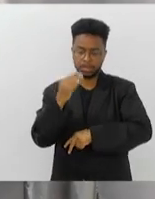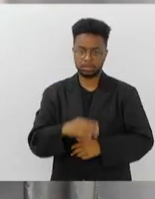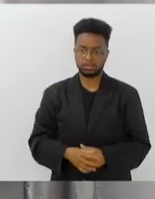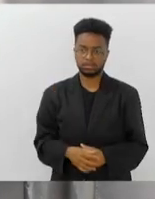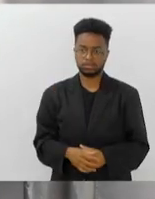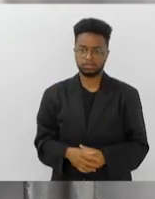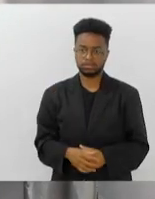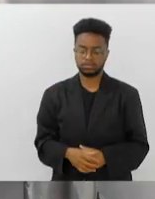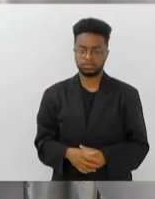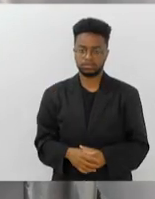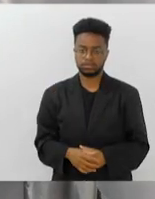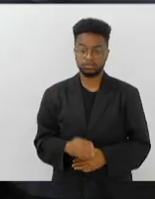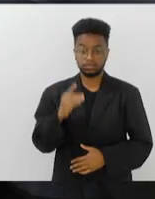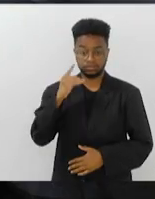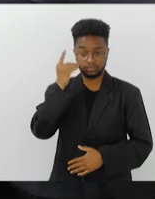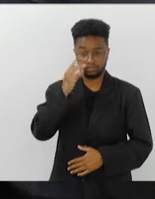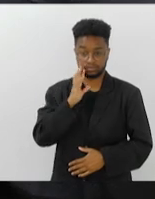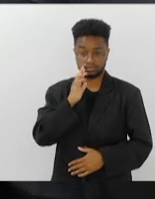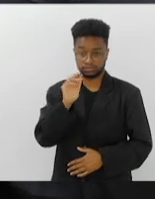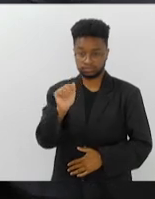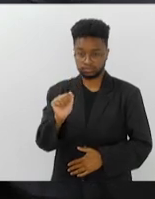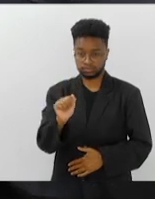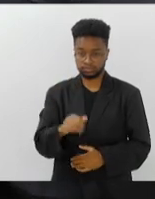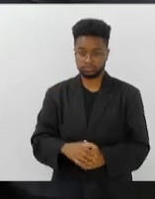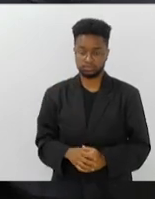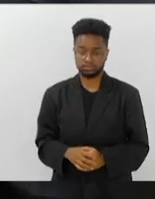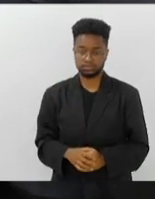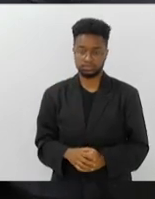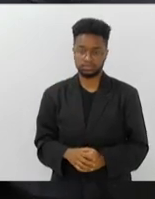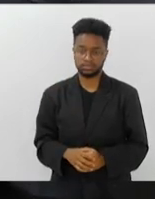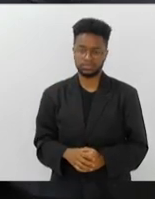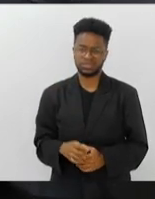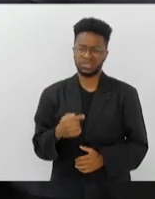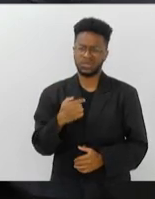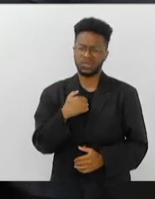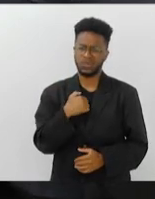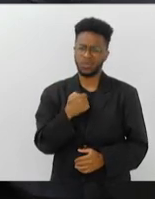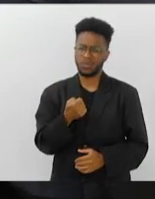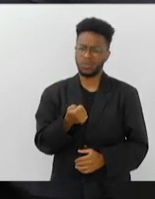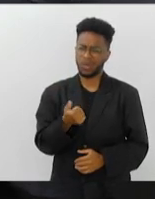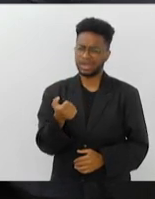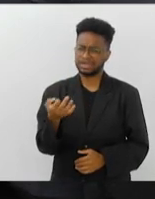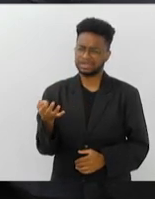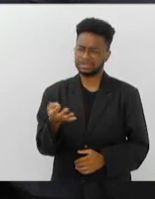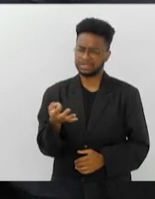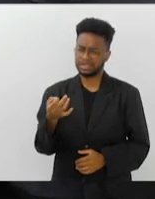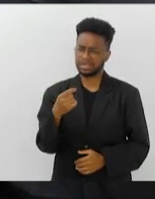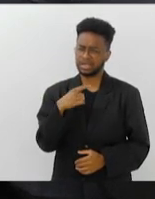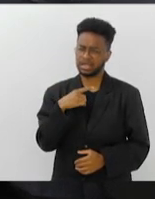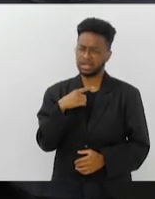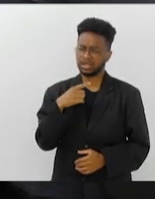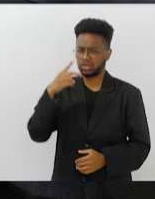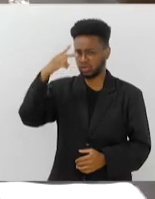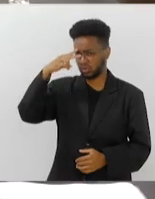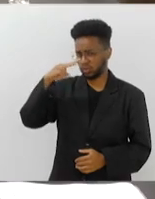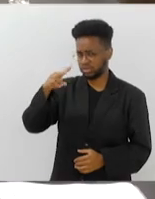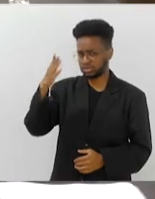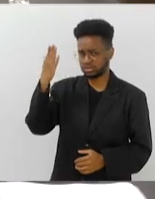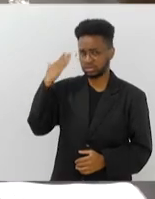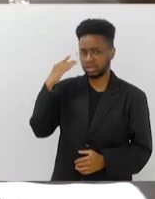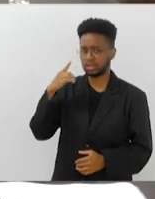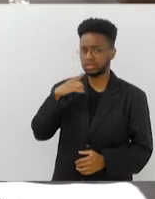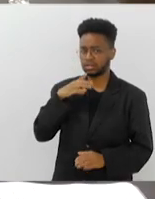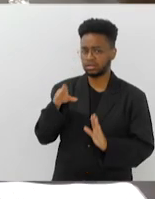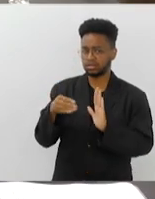o deputado Amorim. Deputado Luiz Paulo. Eu tenho quase certeza que há duas sessões atrás esse projeto veio à pauta.